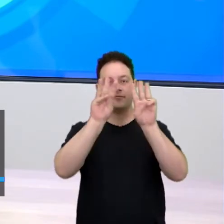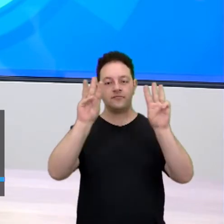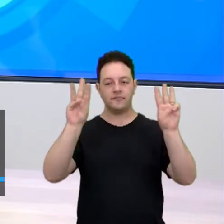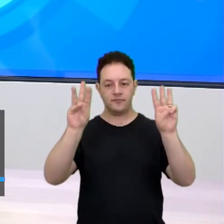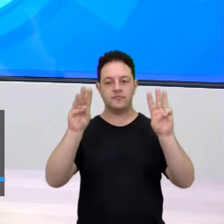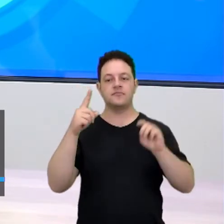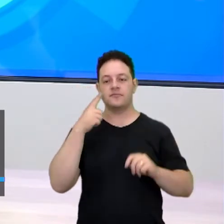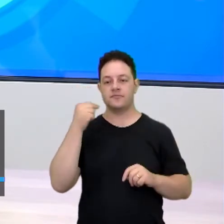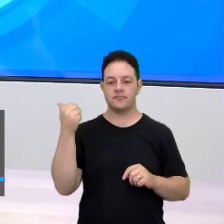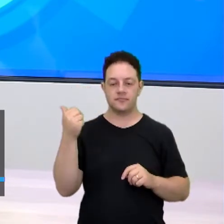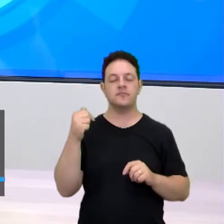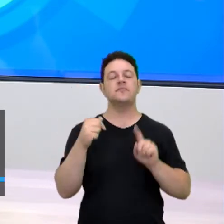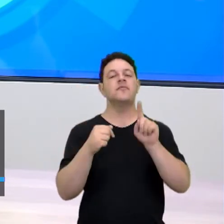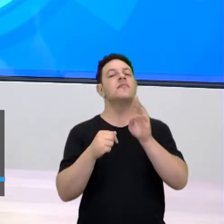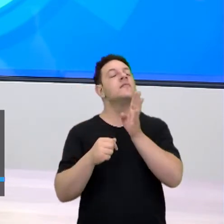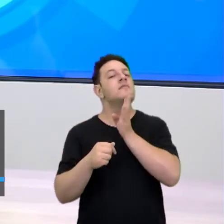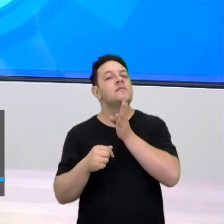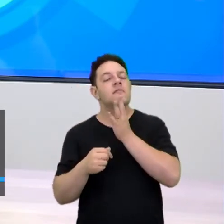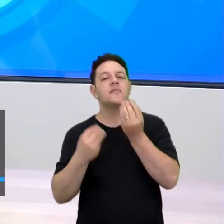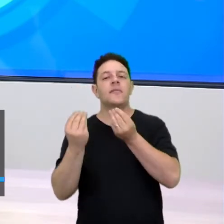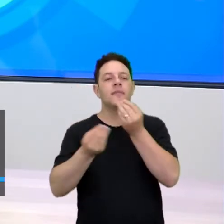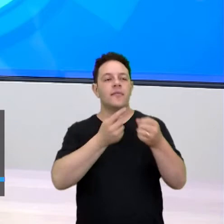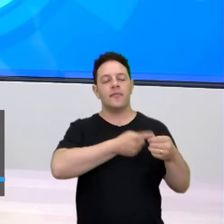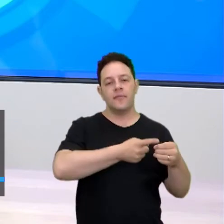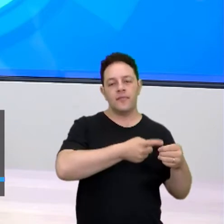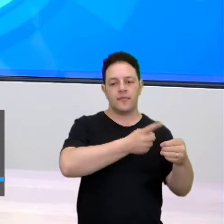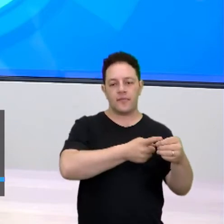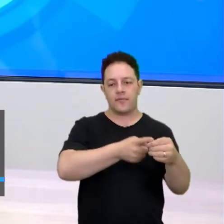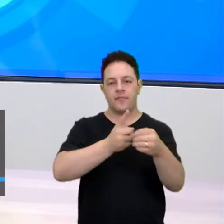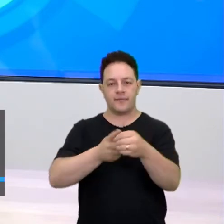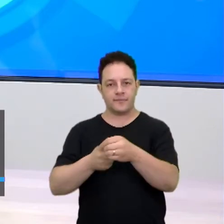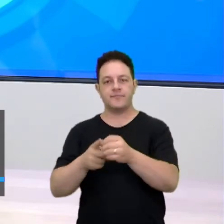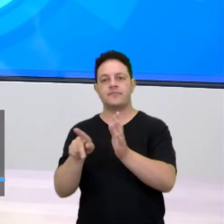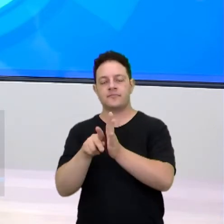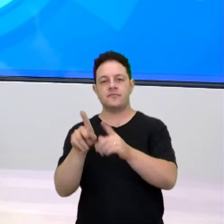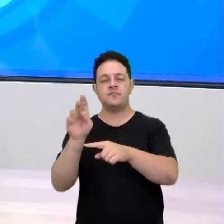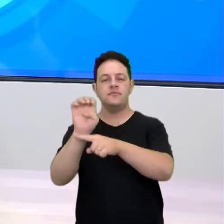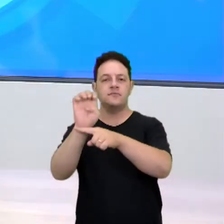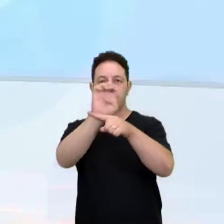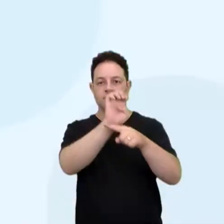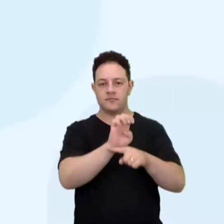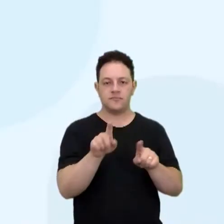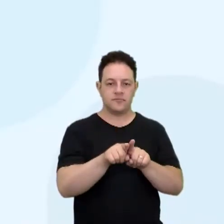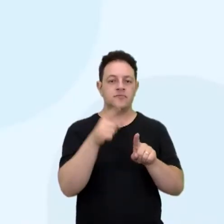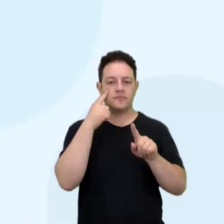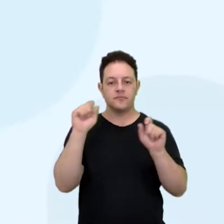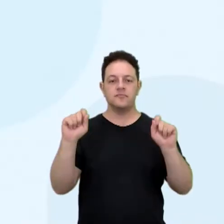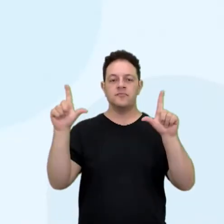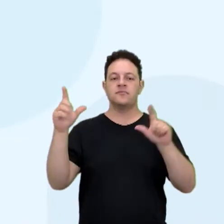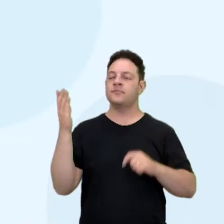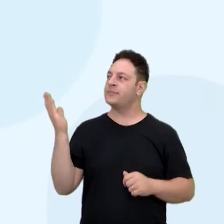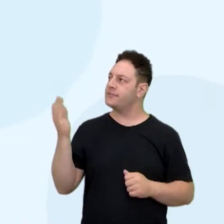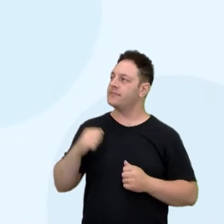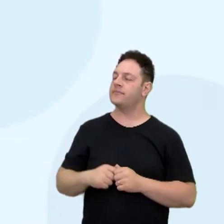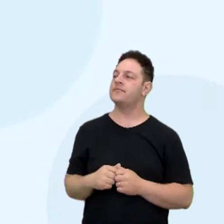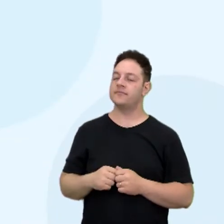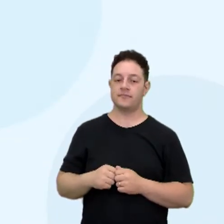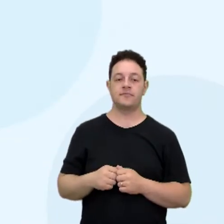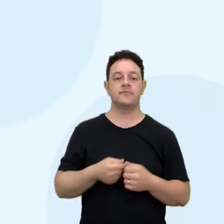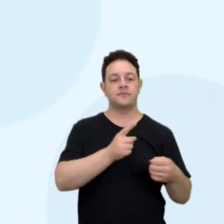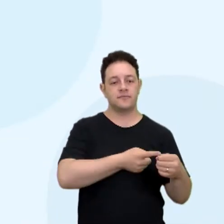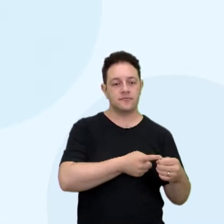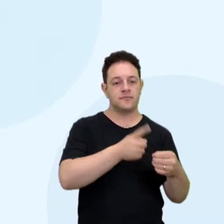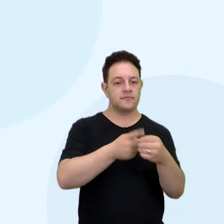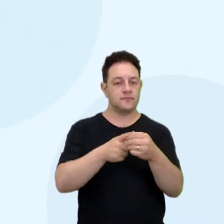que ele fala aí sobre conheça as cidades e estados, né? Pode colocar aí na tela, por gentileza, aí. Tá aí, ó.